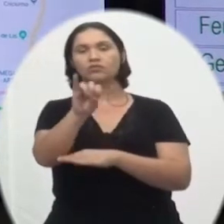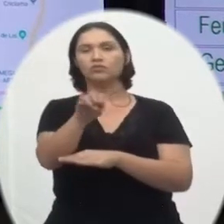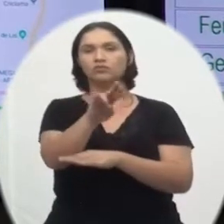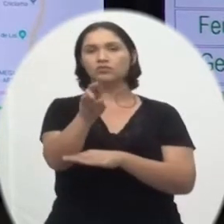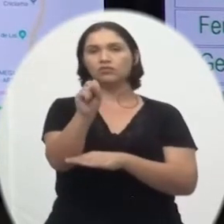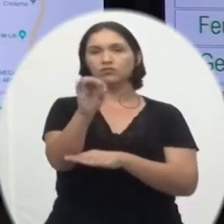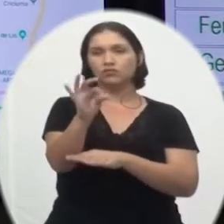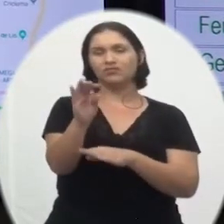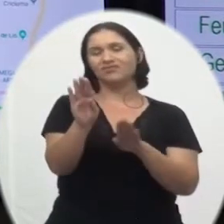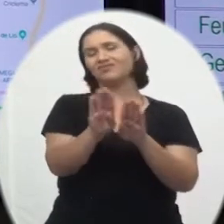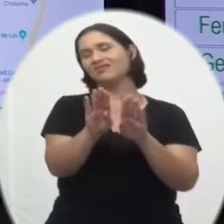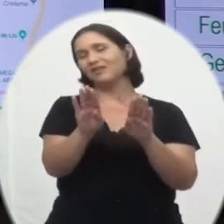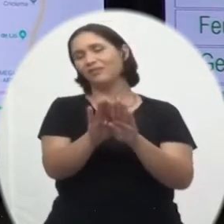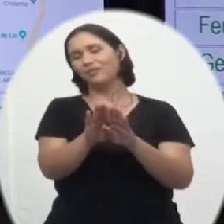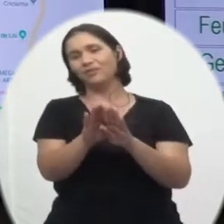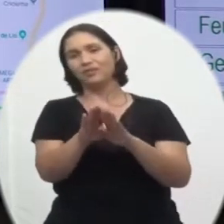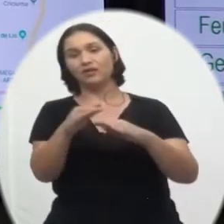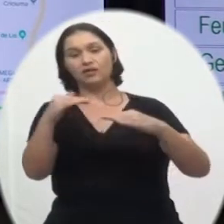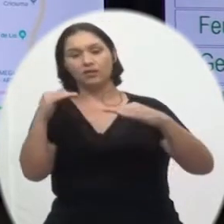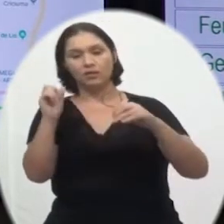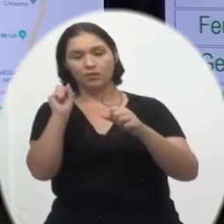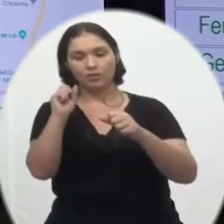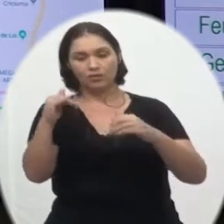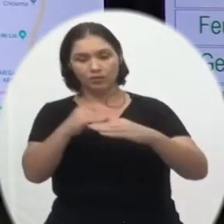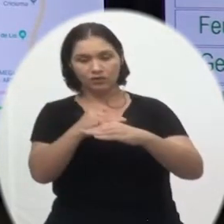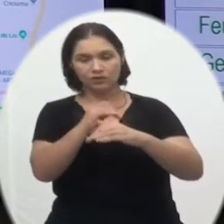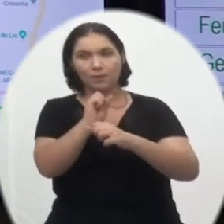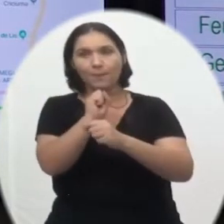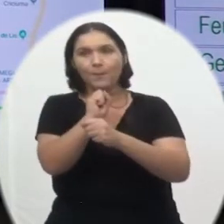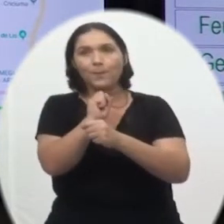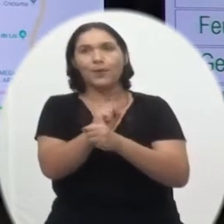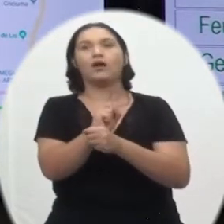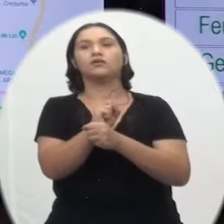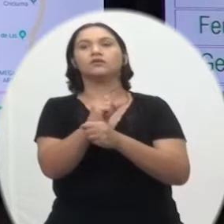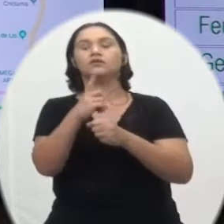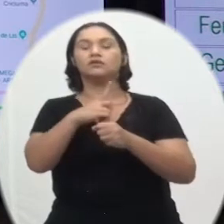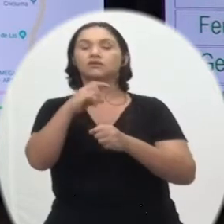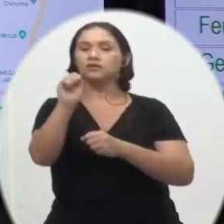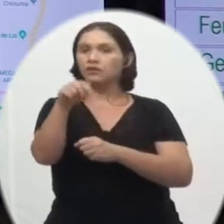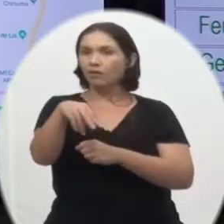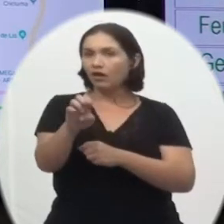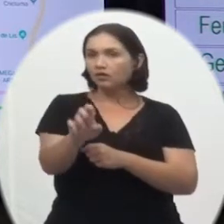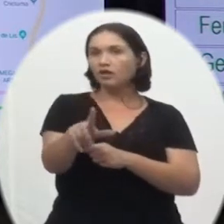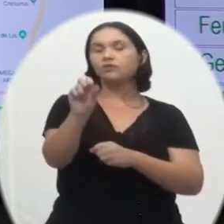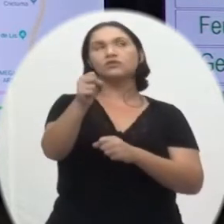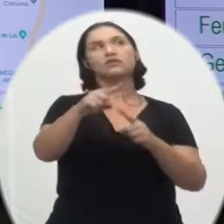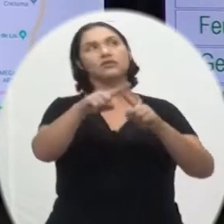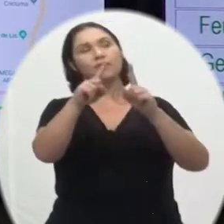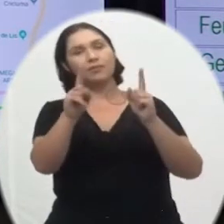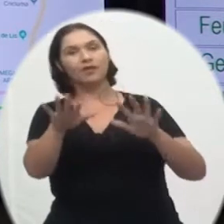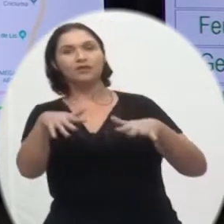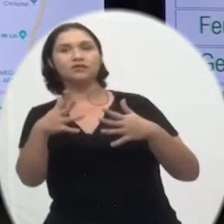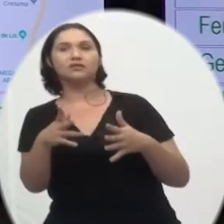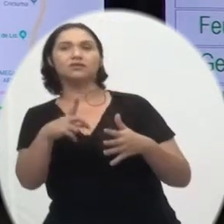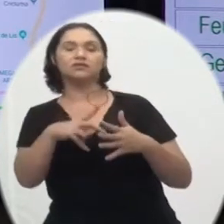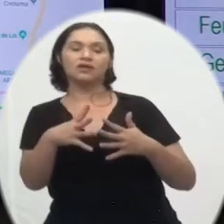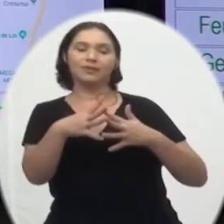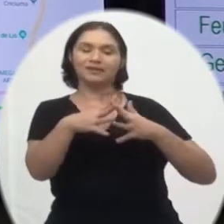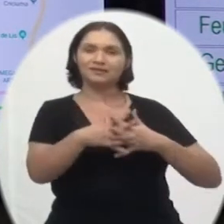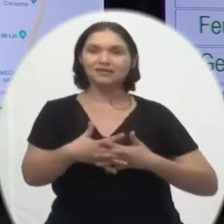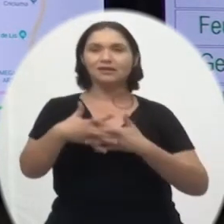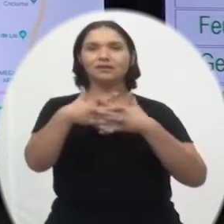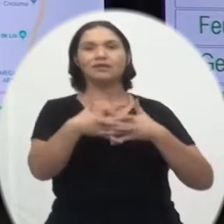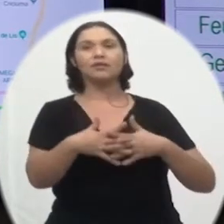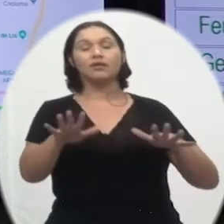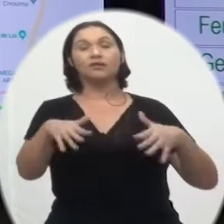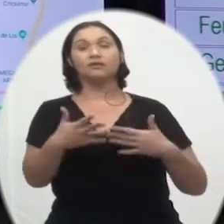contorno viário, né? Então, já existe um anel de contorno viário? Existe. Mas ficaria mais para trânsito pesado. Ali ficaria mais para veículo, né, da